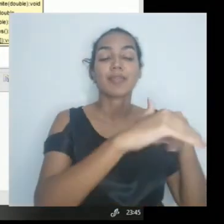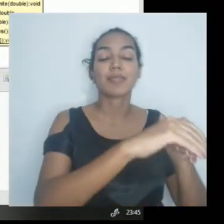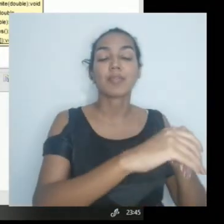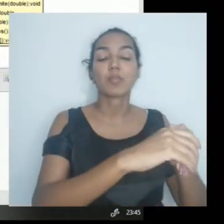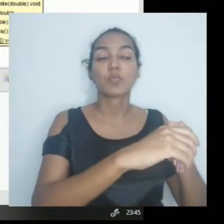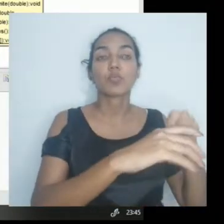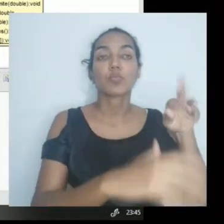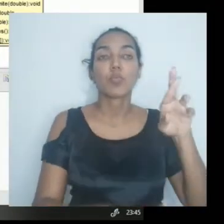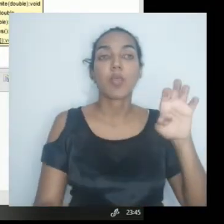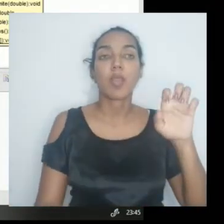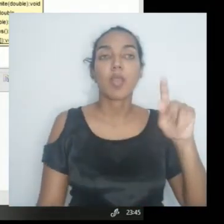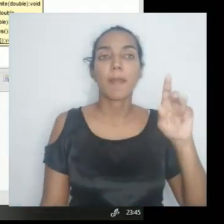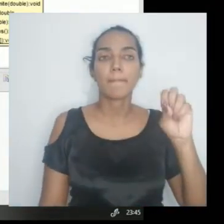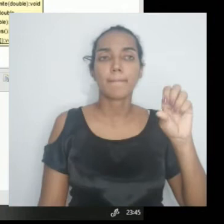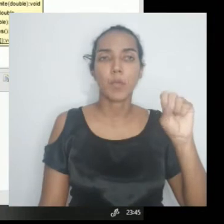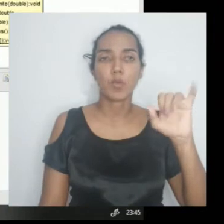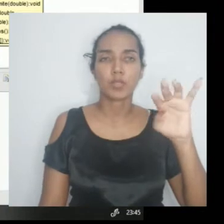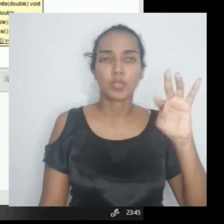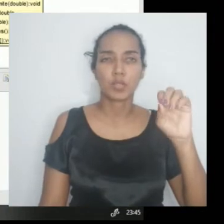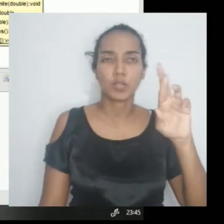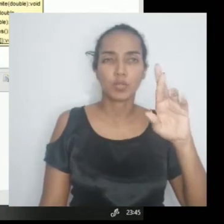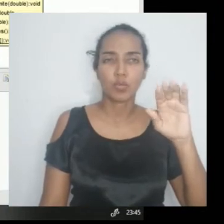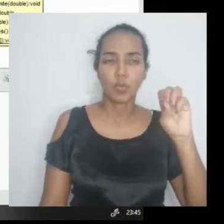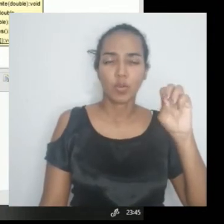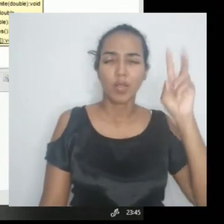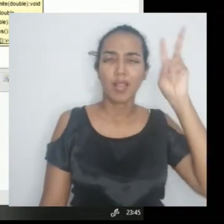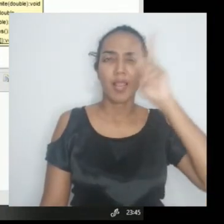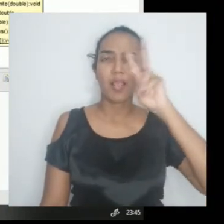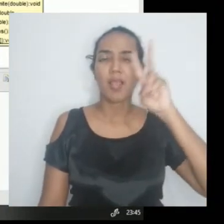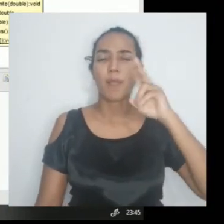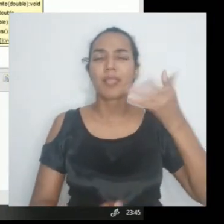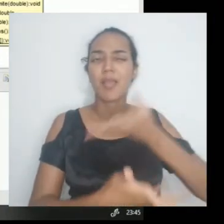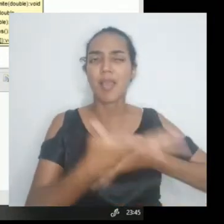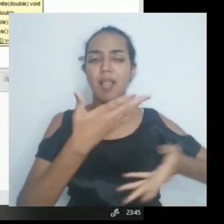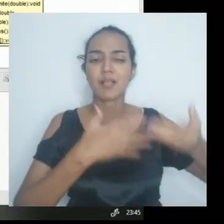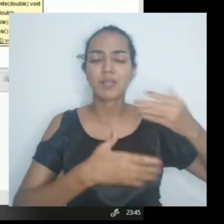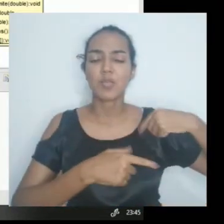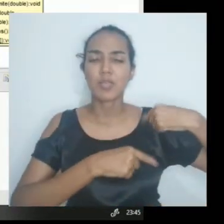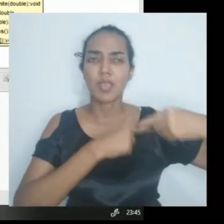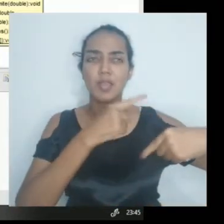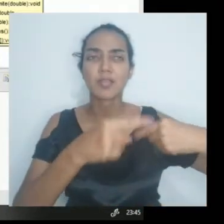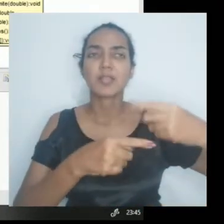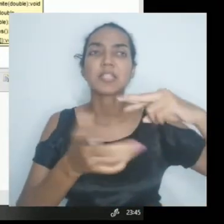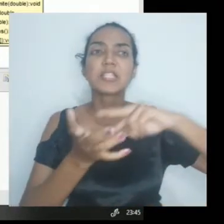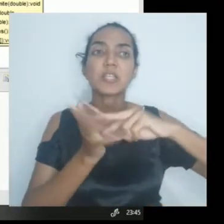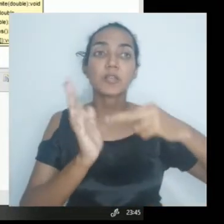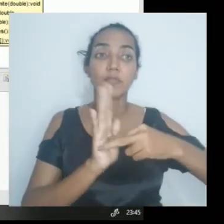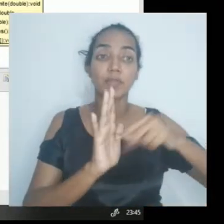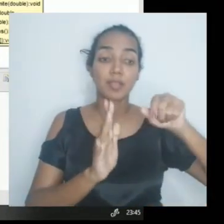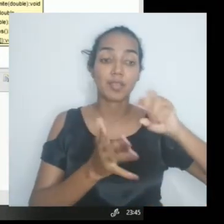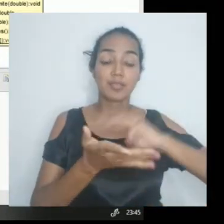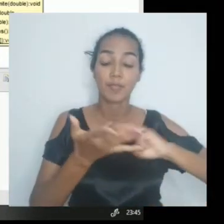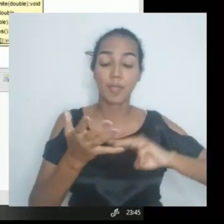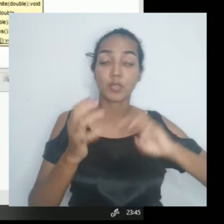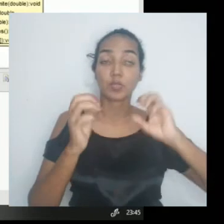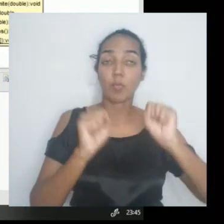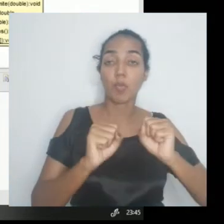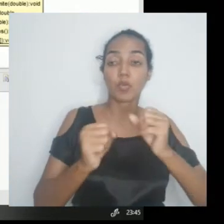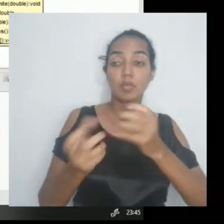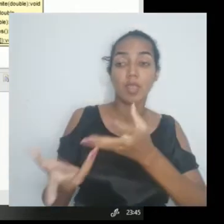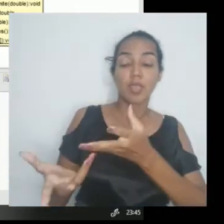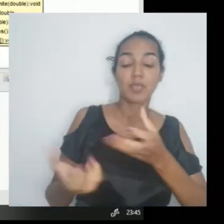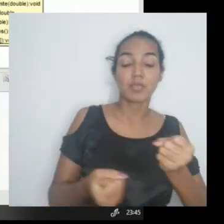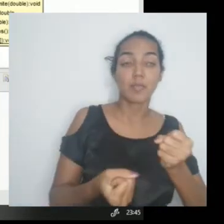herança aqui? Significa que esse método ele pode receber tanto uma conta quanto uma quanto uma conta, quanto